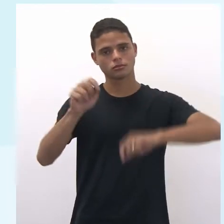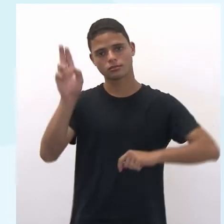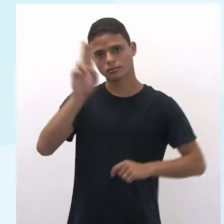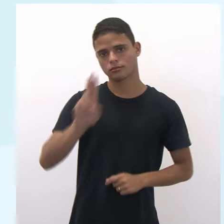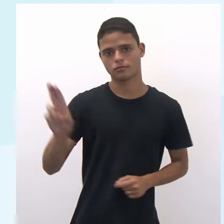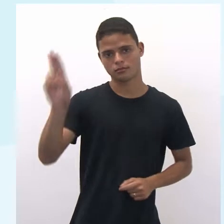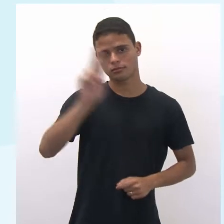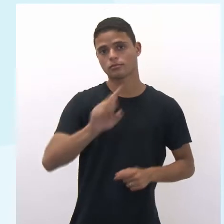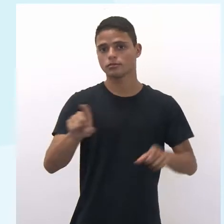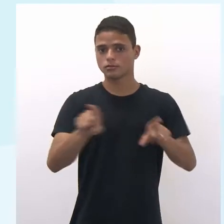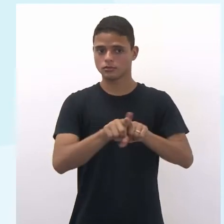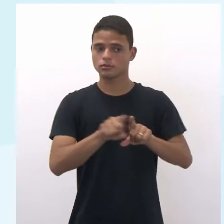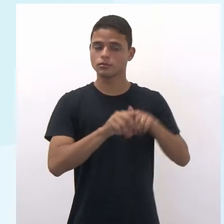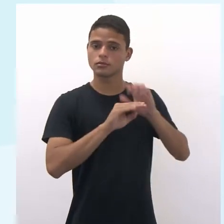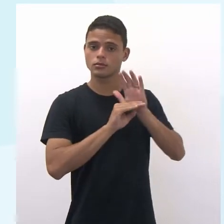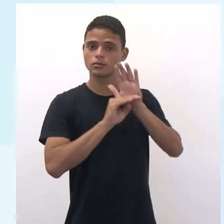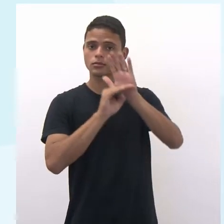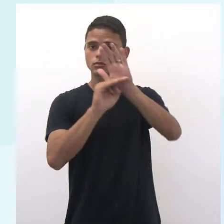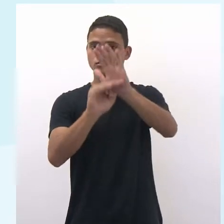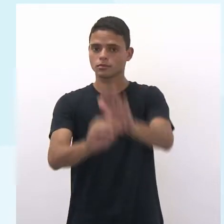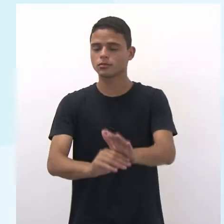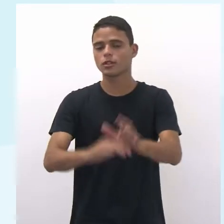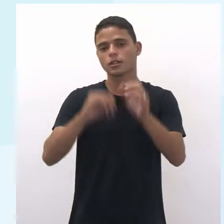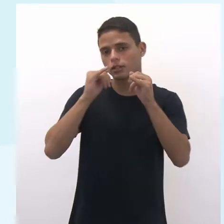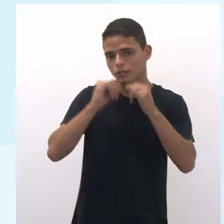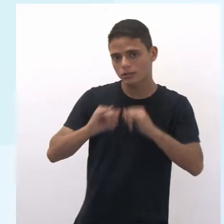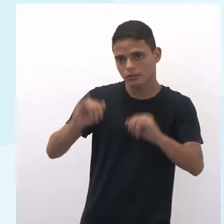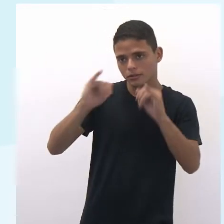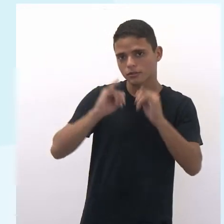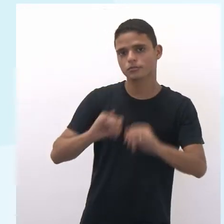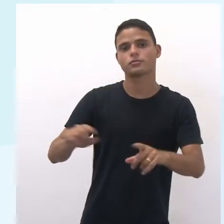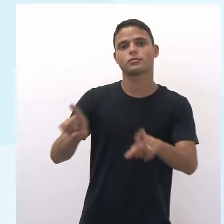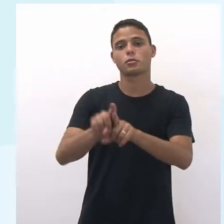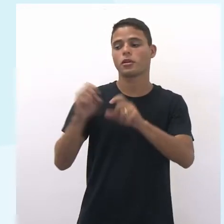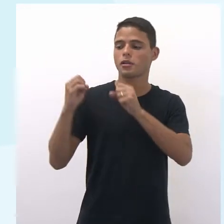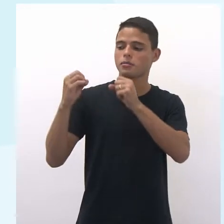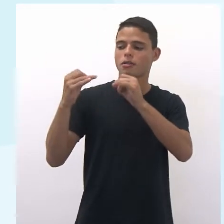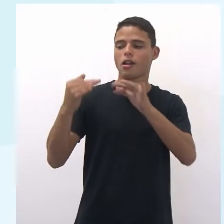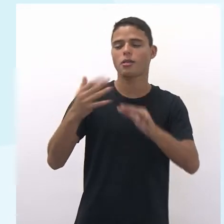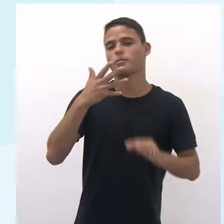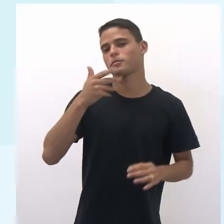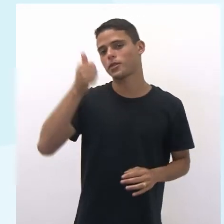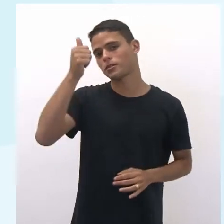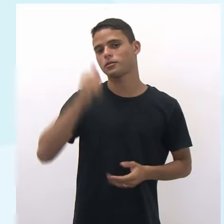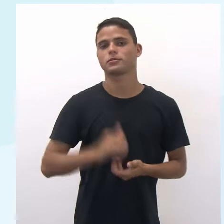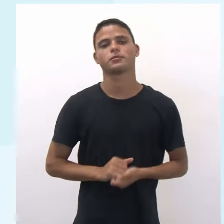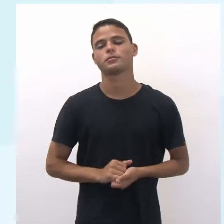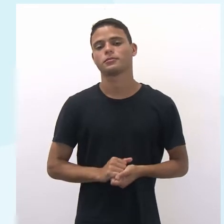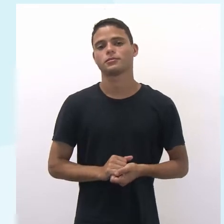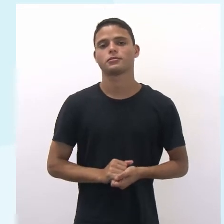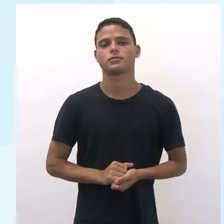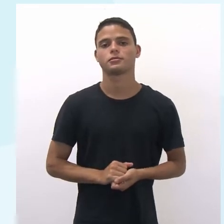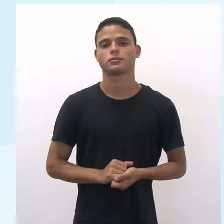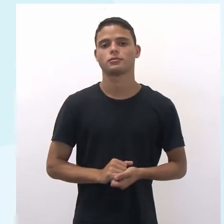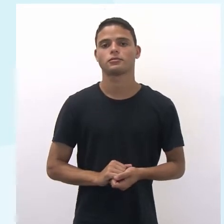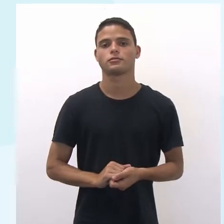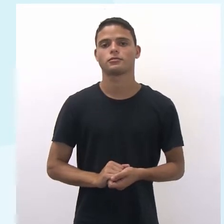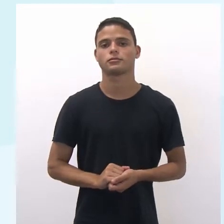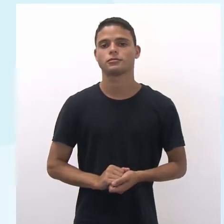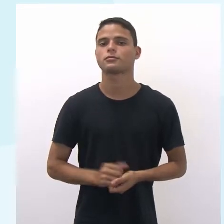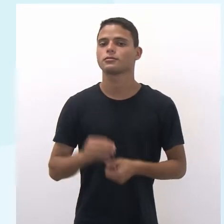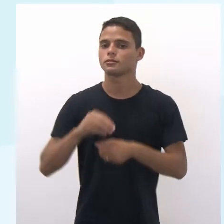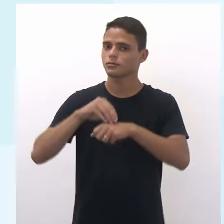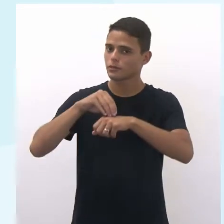pode beneficiar na informação e na explicação de um determinado conteúdo. Então, é uma